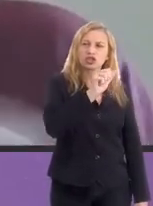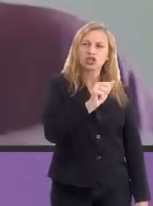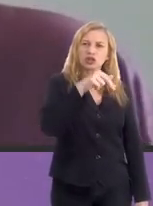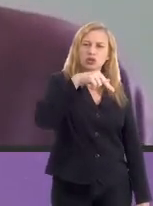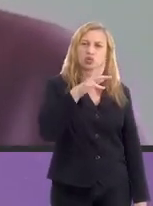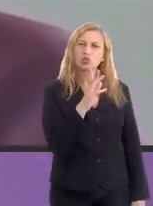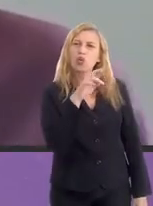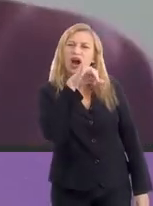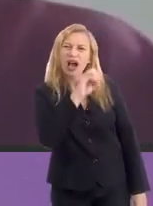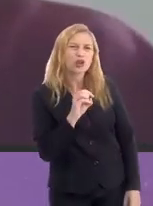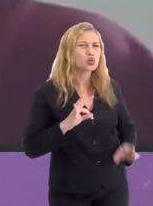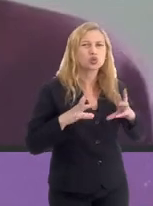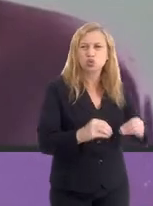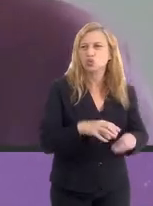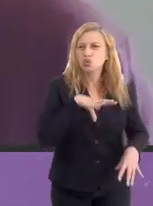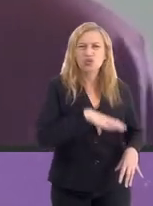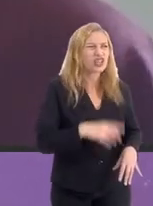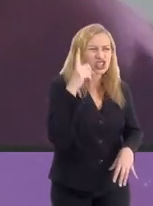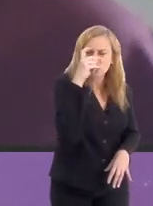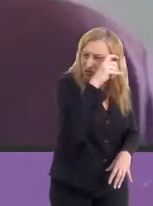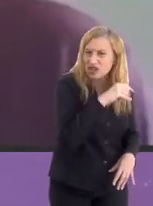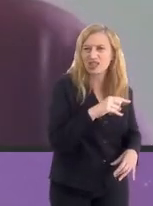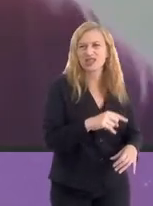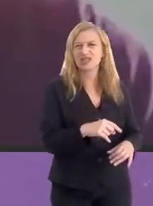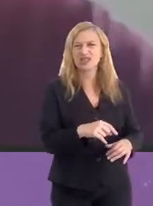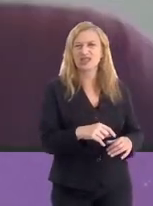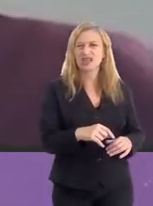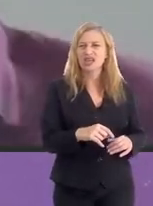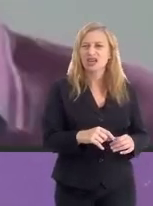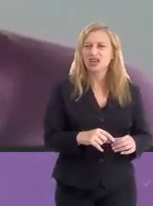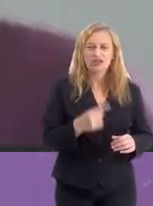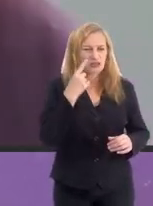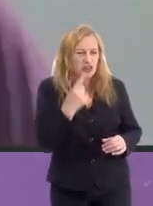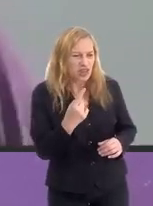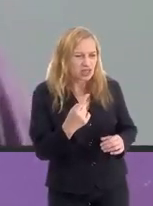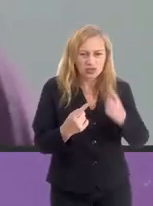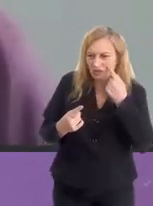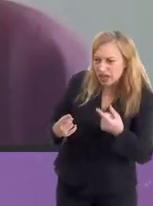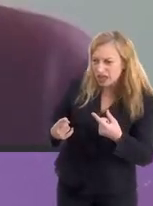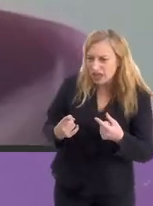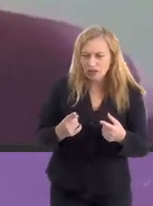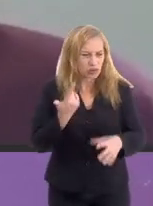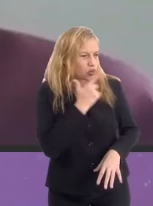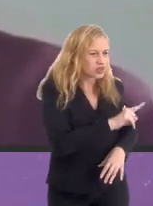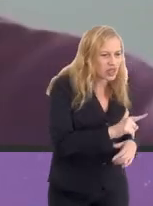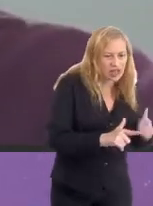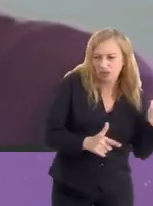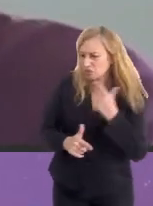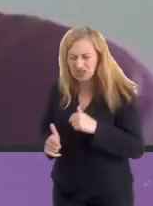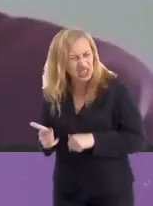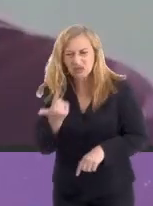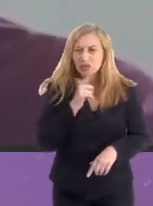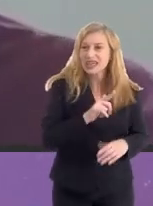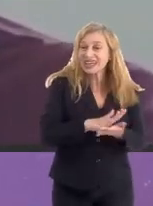sei o que que acontece que é tudo no vácuo É difícil um puxa com lado puxa por outra eu não vou fazer porque senão